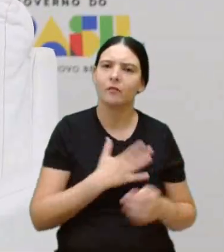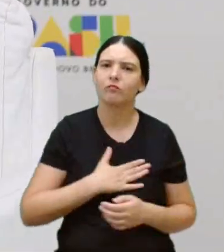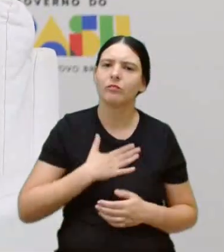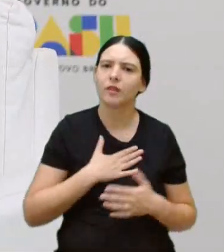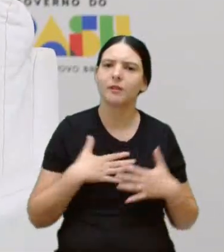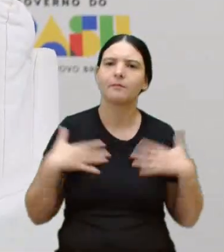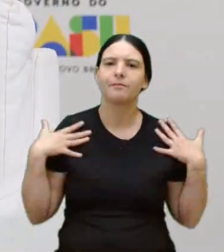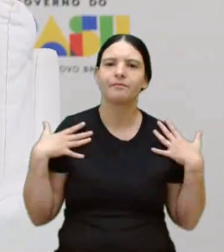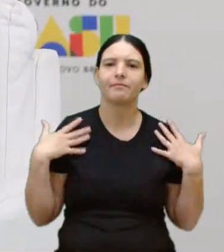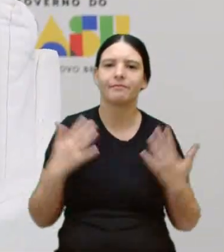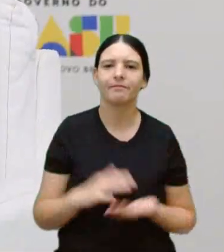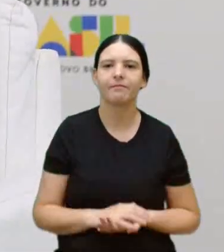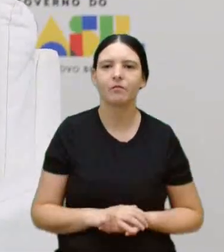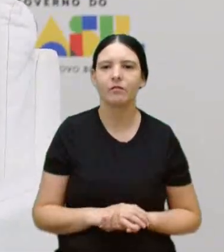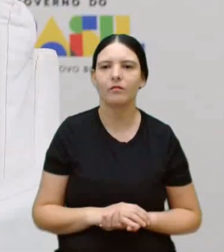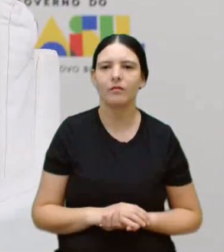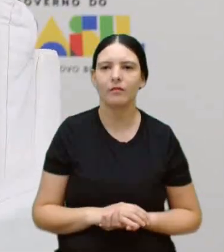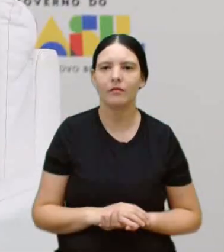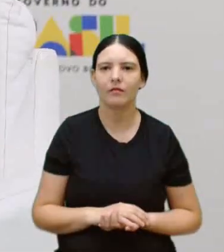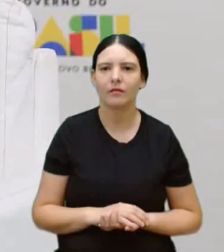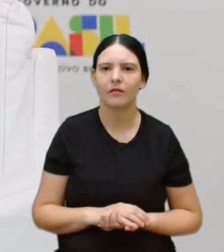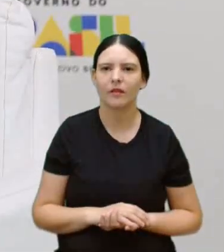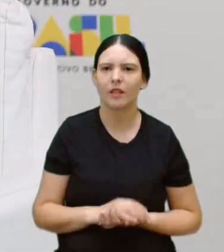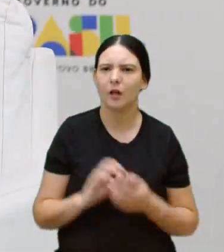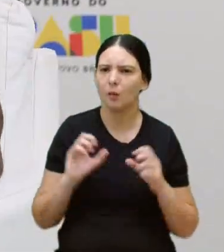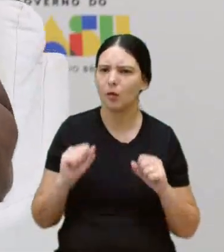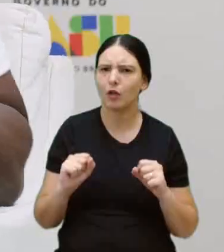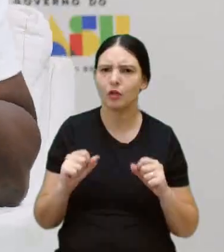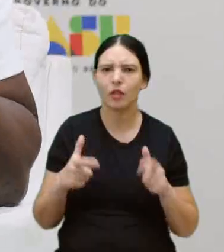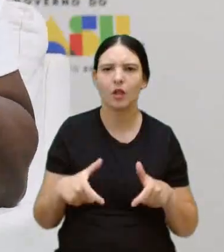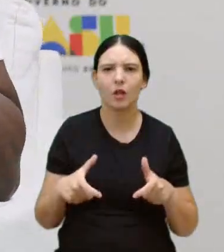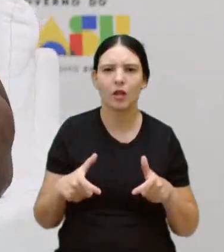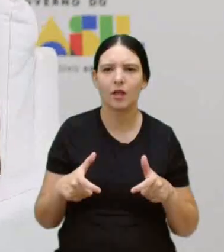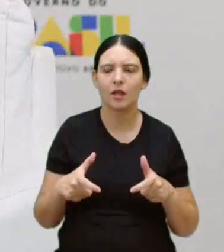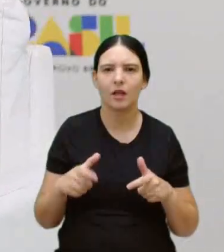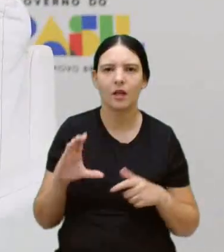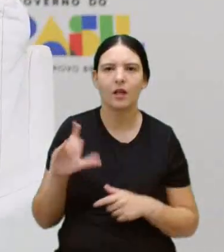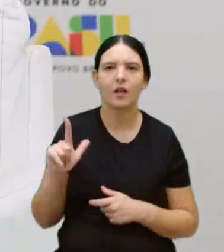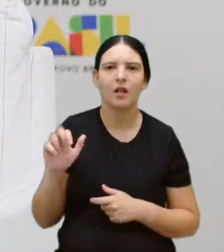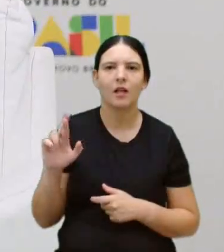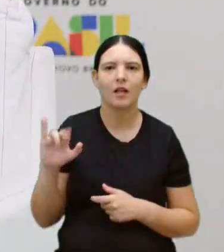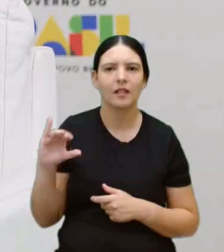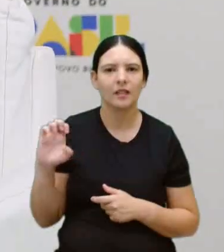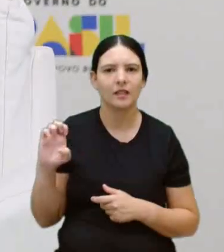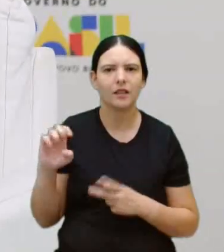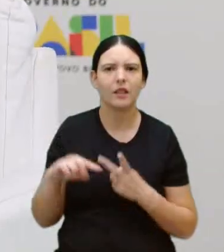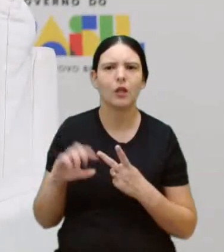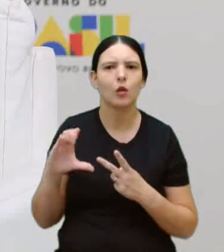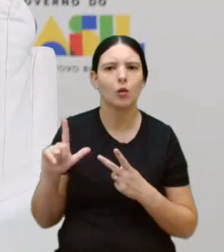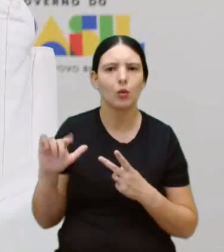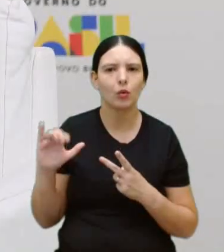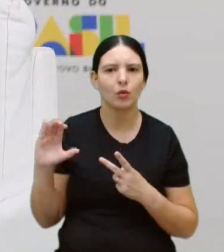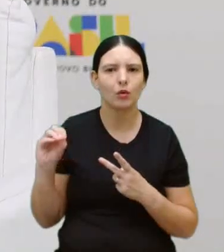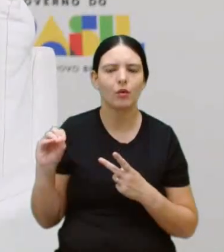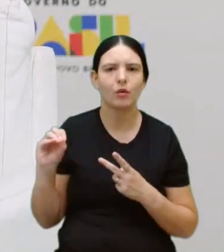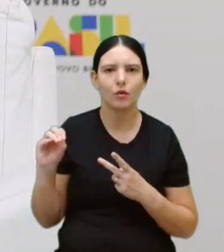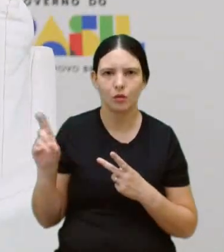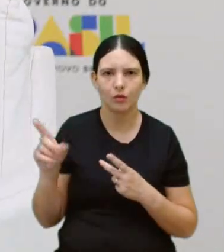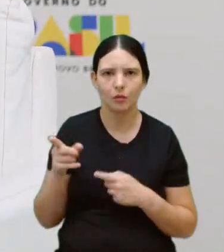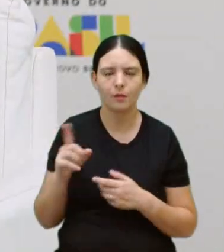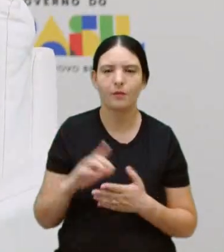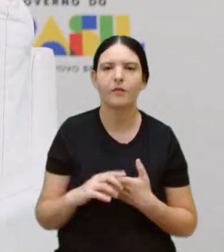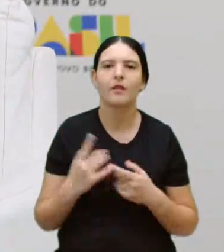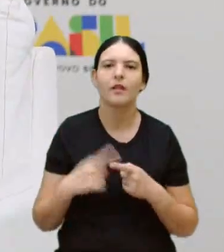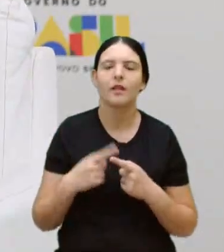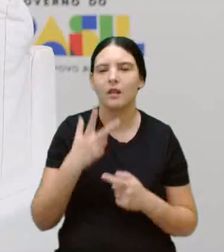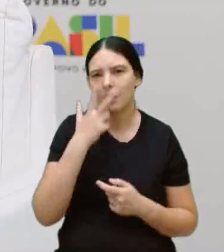Vamos lá. Podia localizar para mim a questão da Clarice e o Lúcio? Vai localizando, eu vou pegando a questão, que eu acho importante,